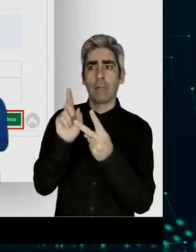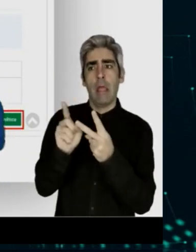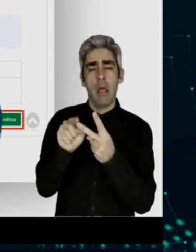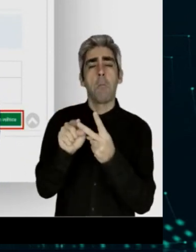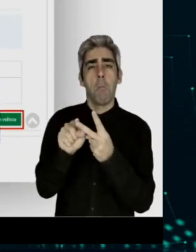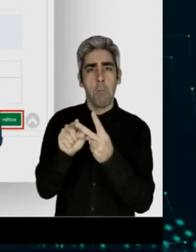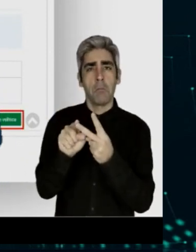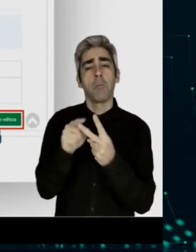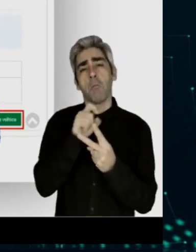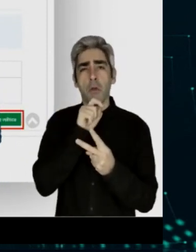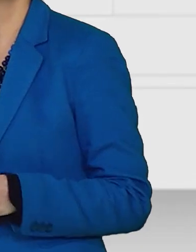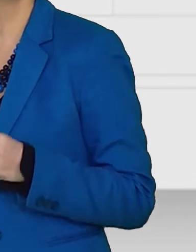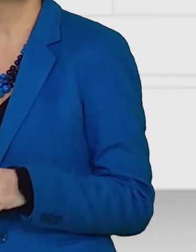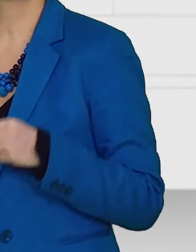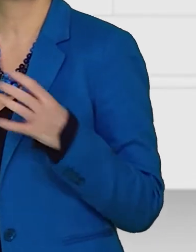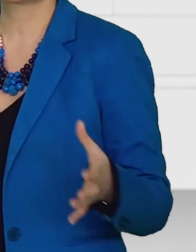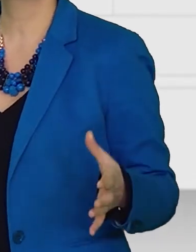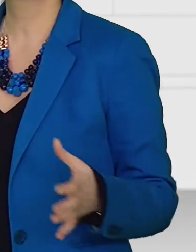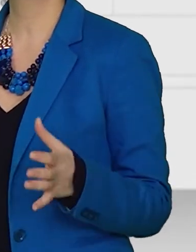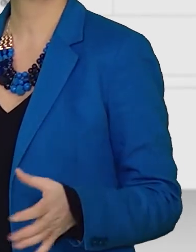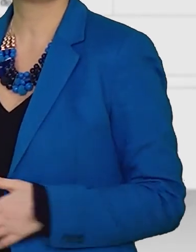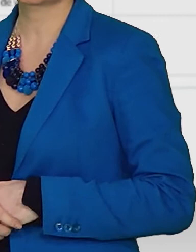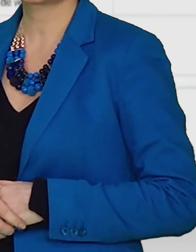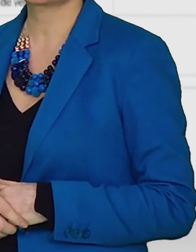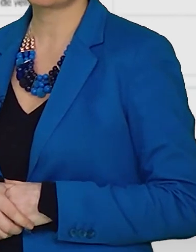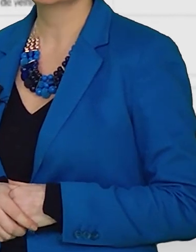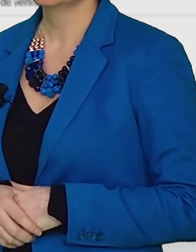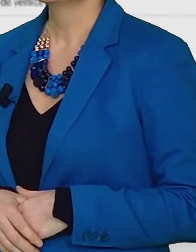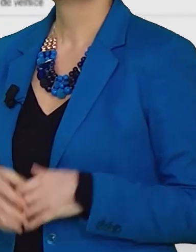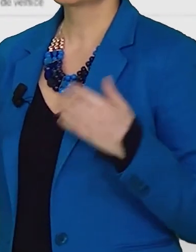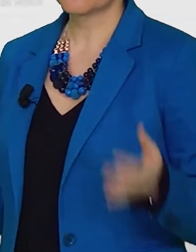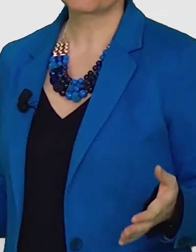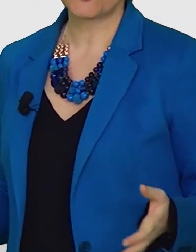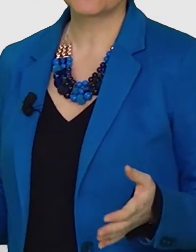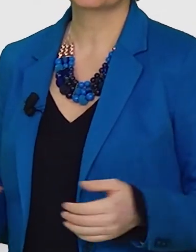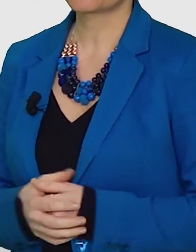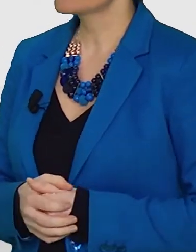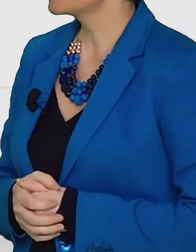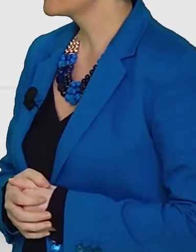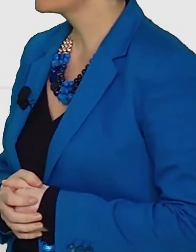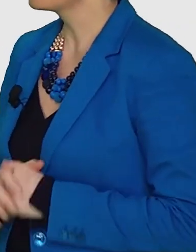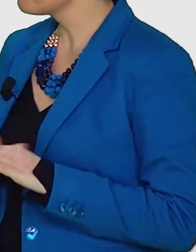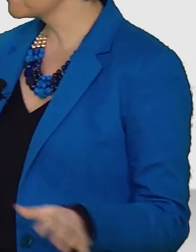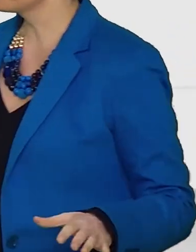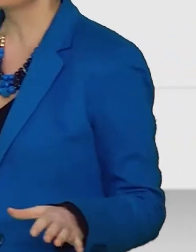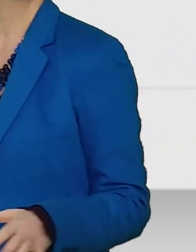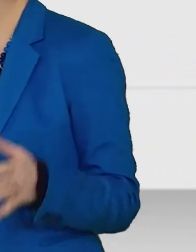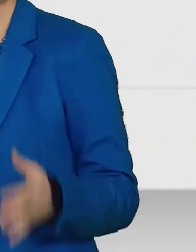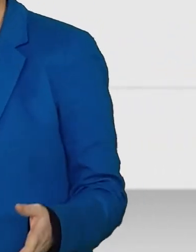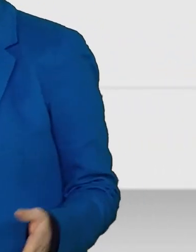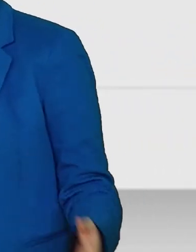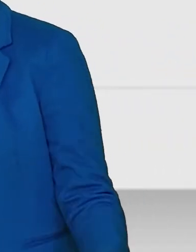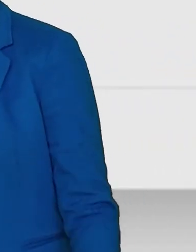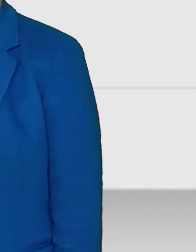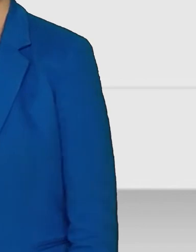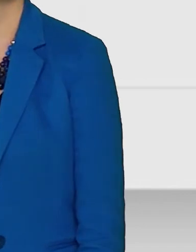utilização da segurança social direta como canal preferencial na relação com a segurança social. Os cidadãos podem contar com a segurança social, um parceiro para a vida,